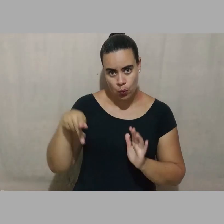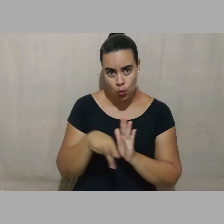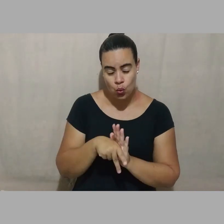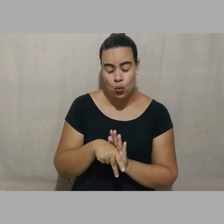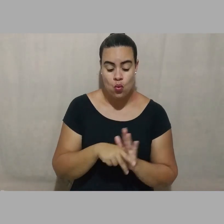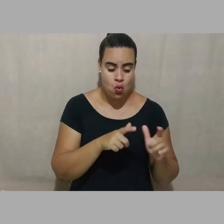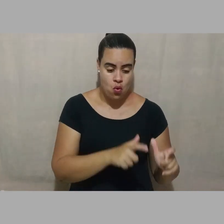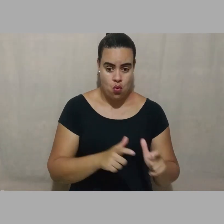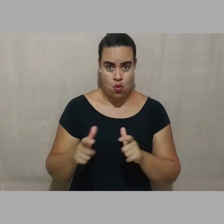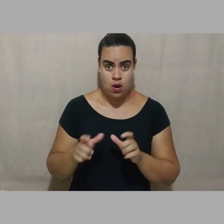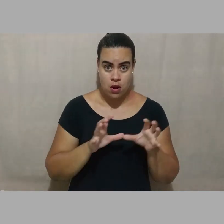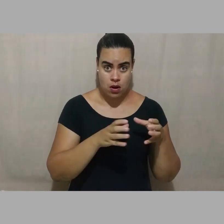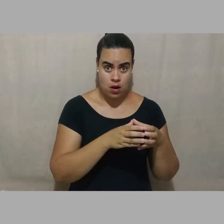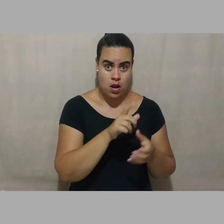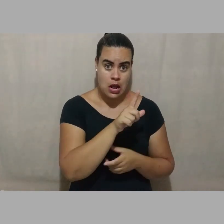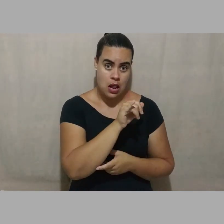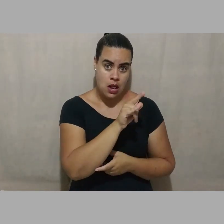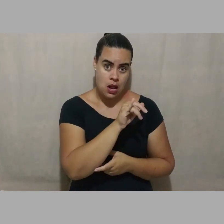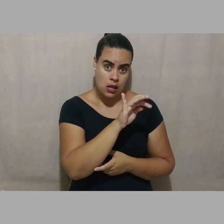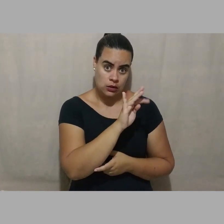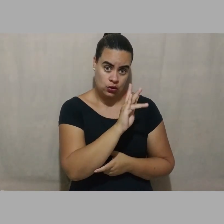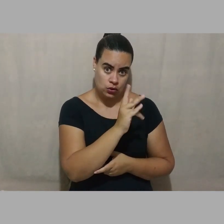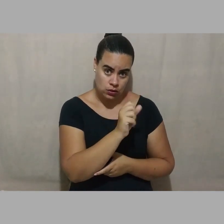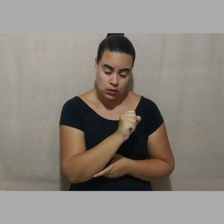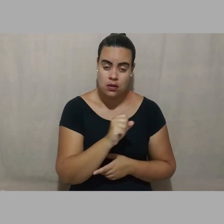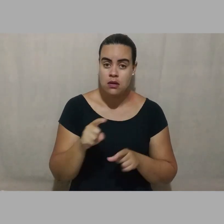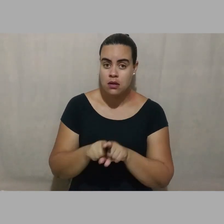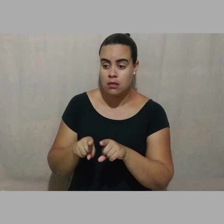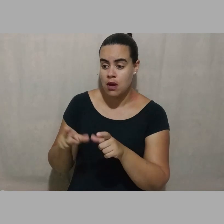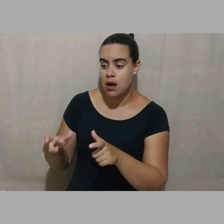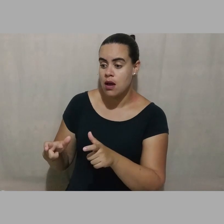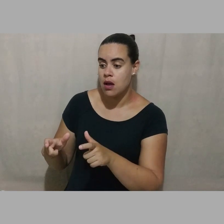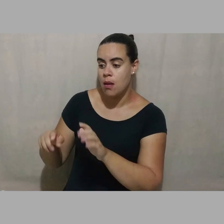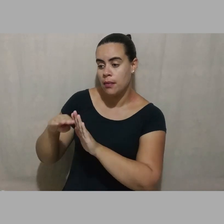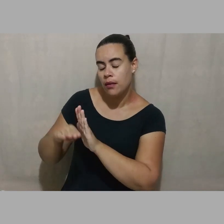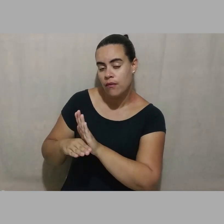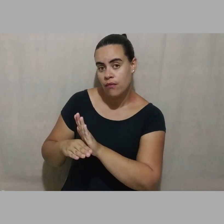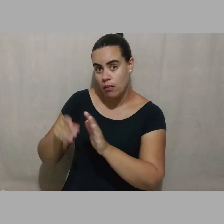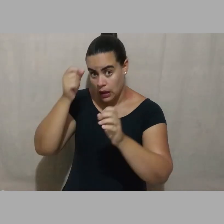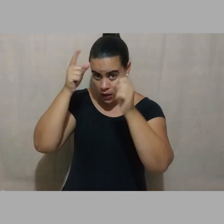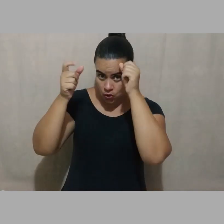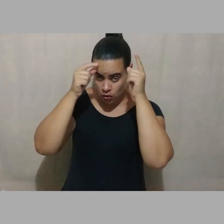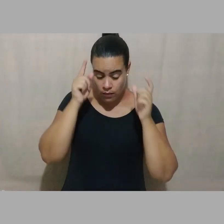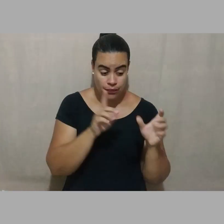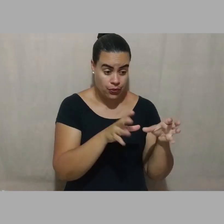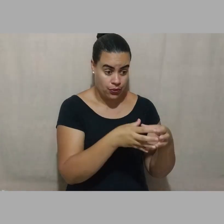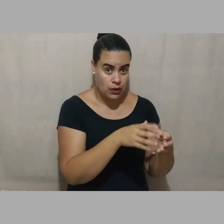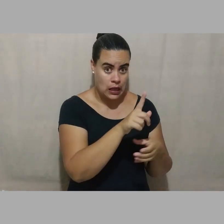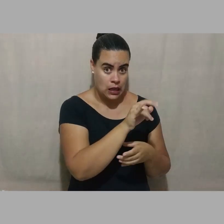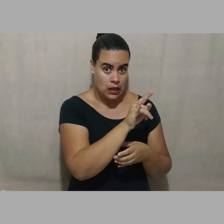2 espaços são o Coletivo das Liliths e a Honorato Plataforma Criativa. O Coletivo das Liliths é